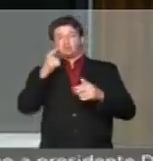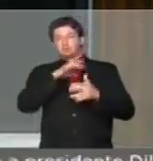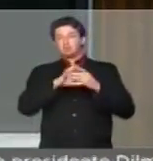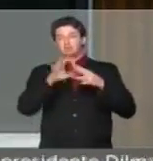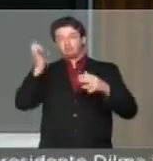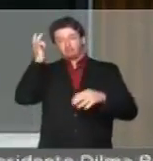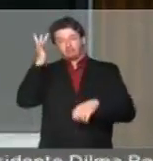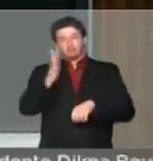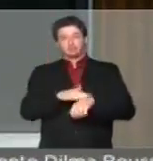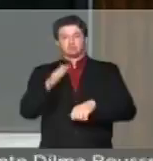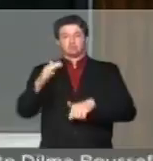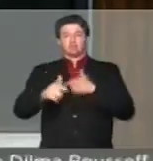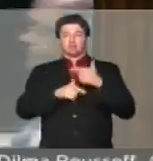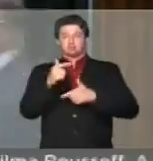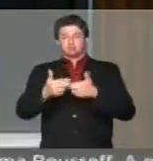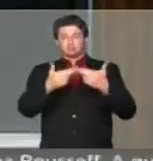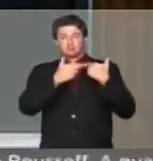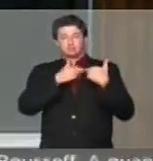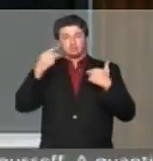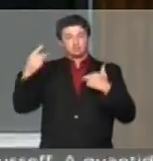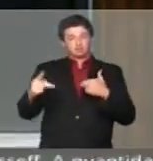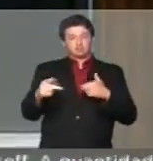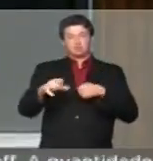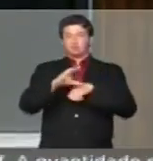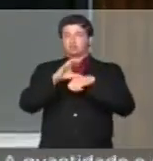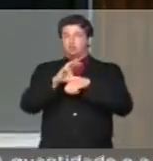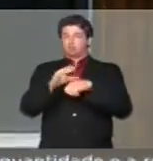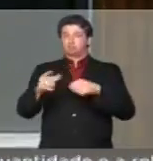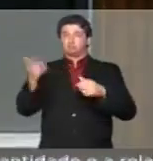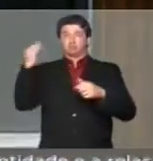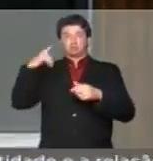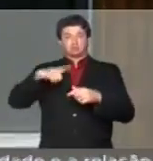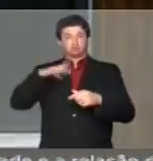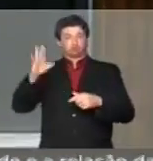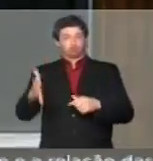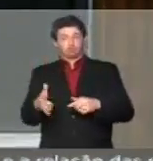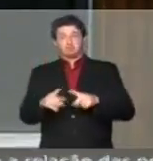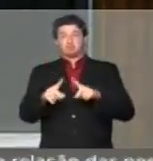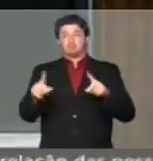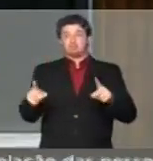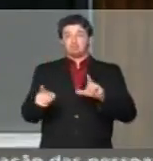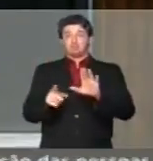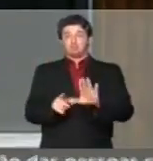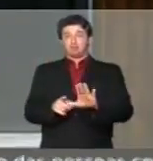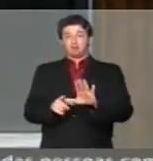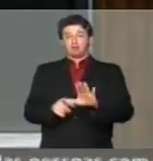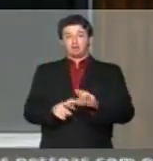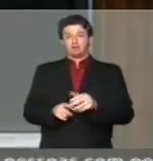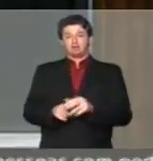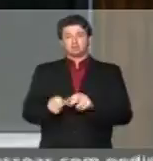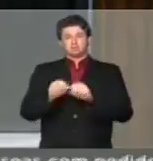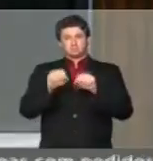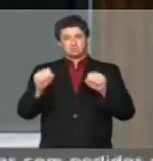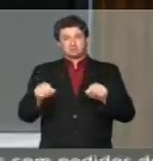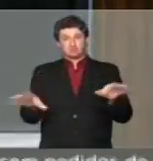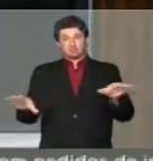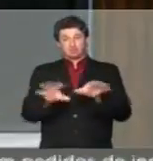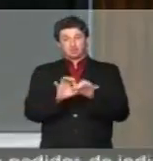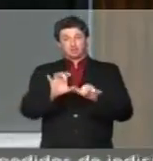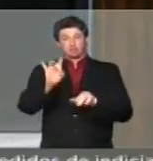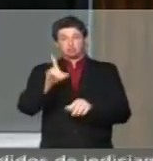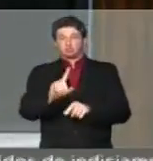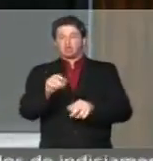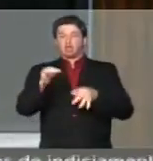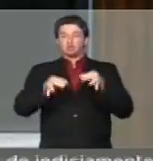viabilizar suas atribuições constitucionalmente previstas. No entanto, mais do que um sistema integrado, o